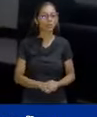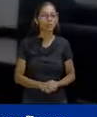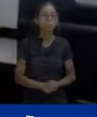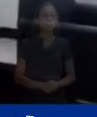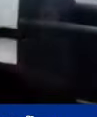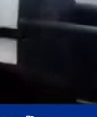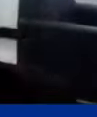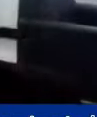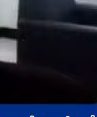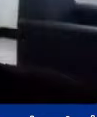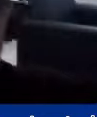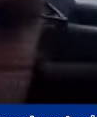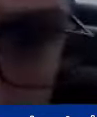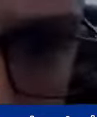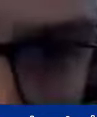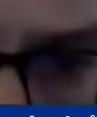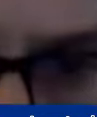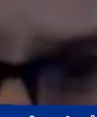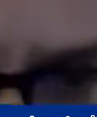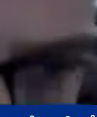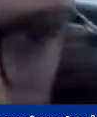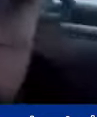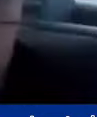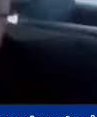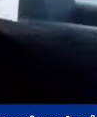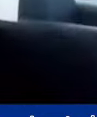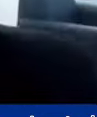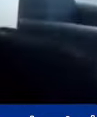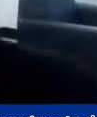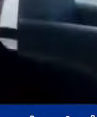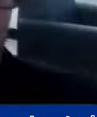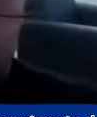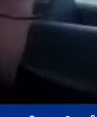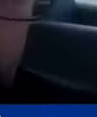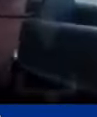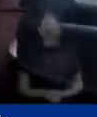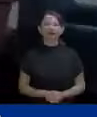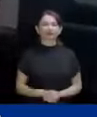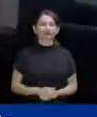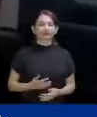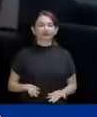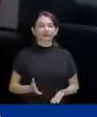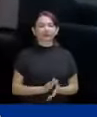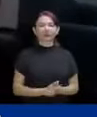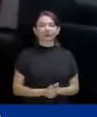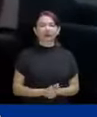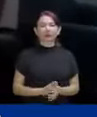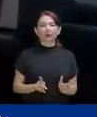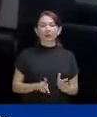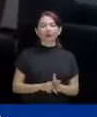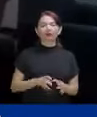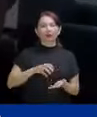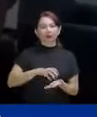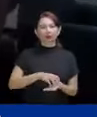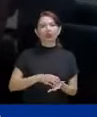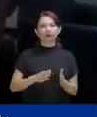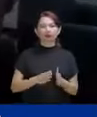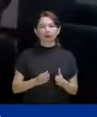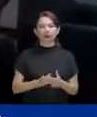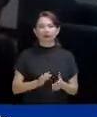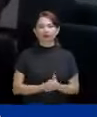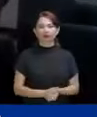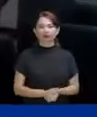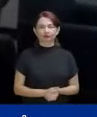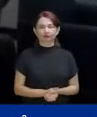executória. Intimado, o recorrido apresentou contrarrazões nas quais suscitou preliminar de ilegitimidade passiva, no mérito requereu o não provimento do